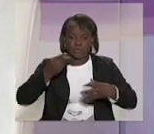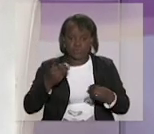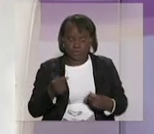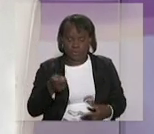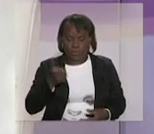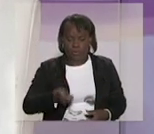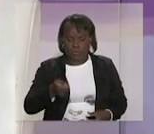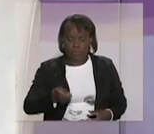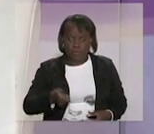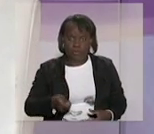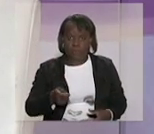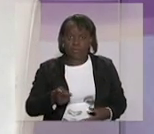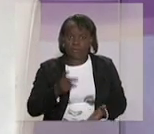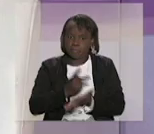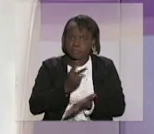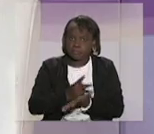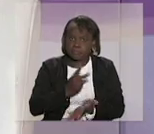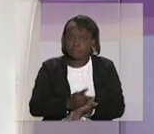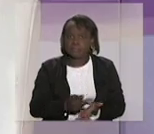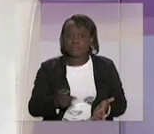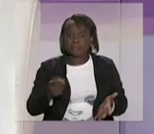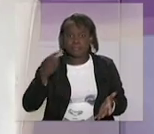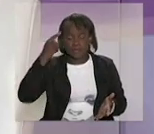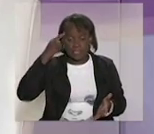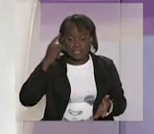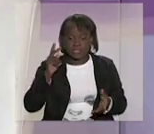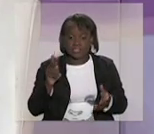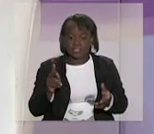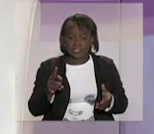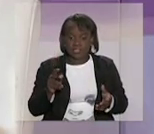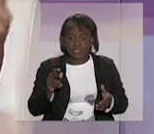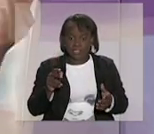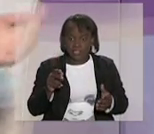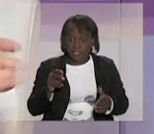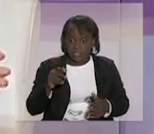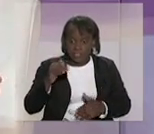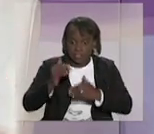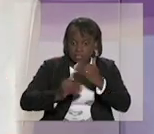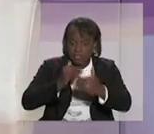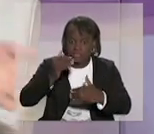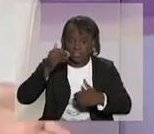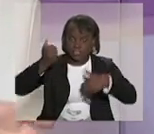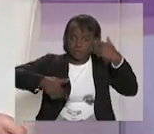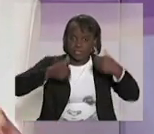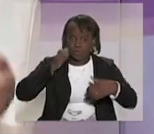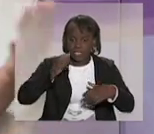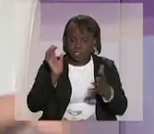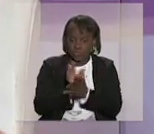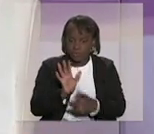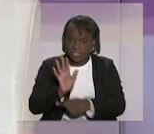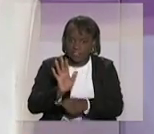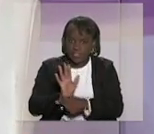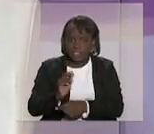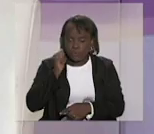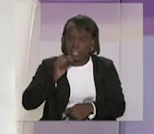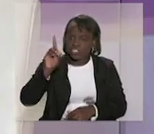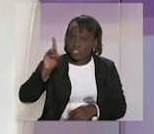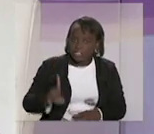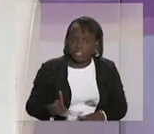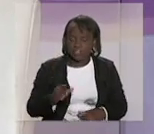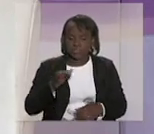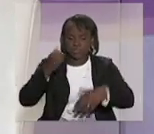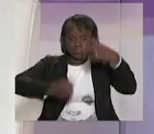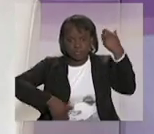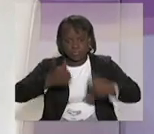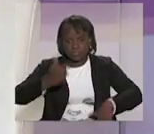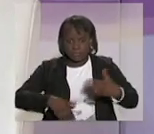muito conservador, a gente vê que isso sempre é assim, né? Quanto mais cresce um discurso progressista, feminista, de